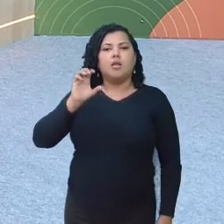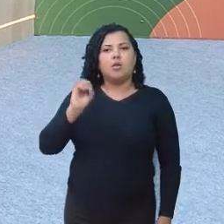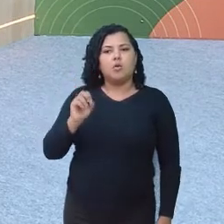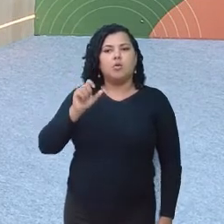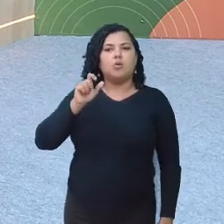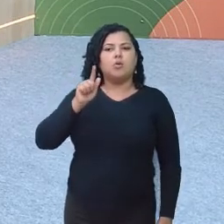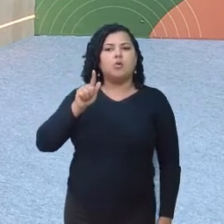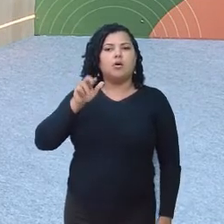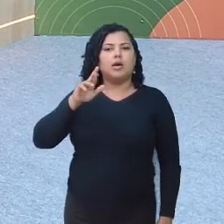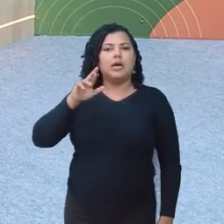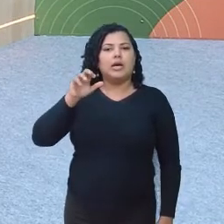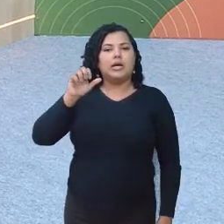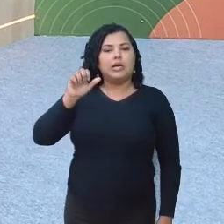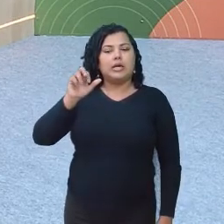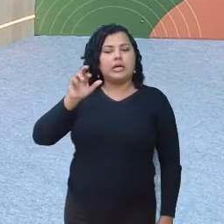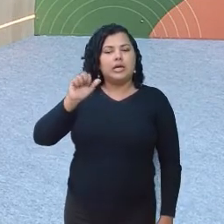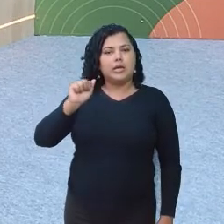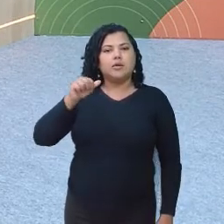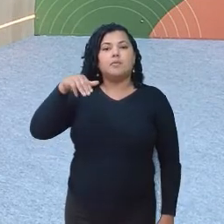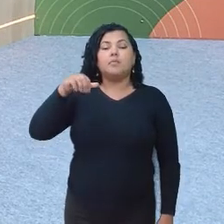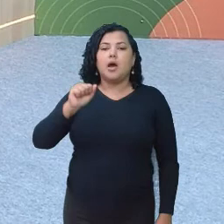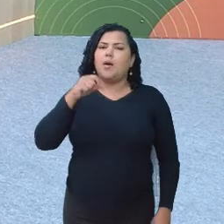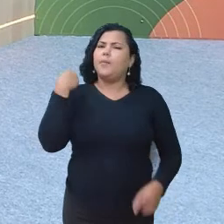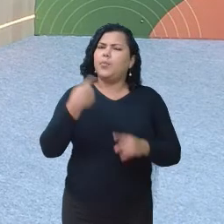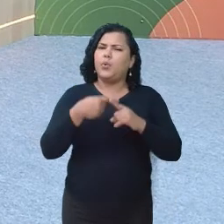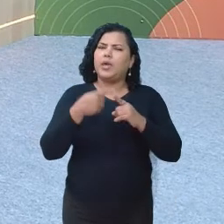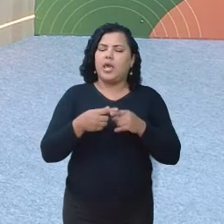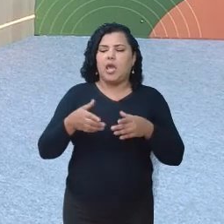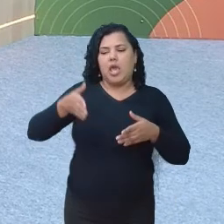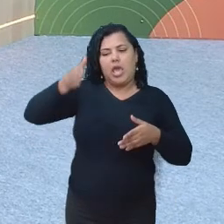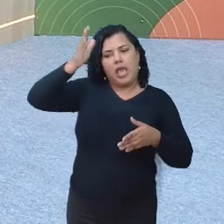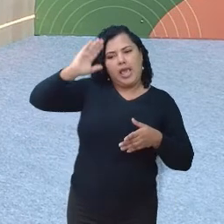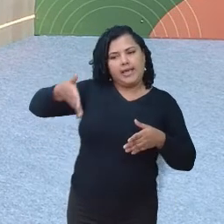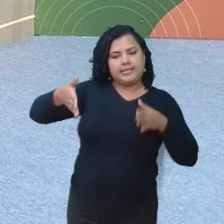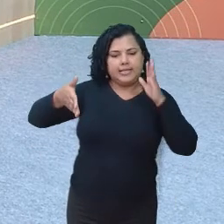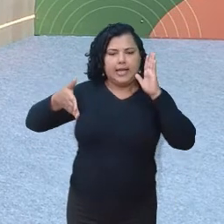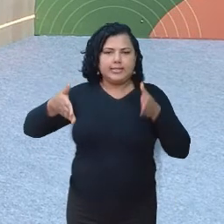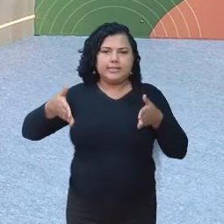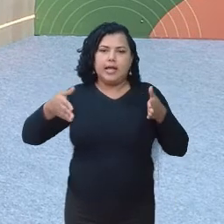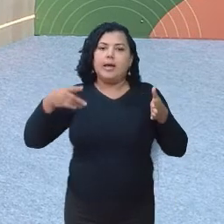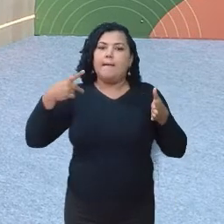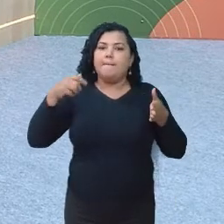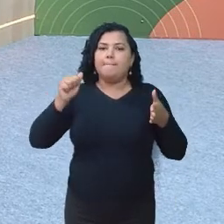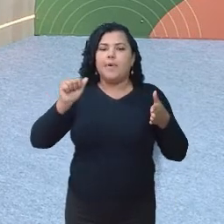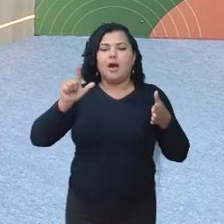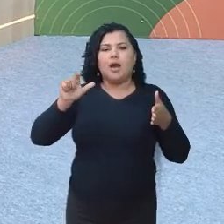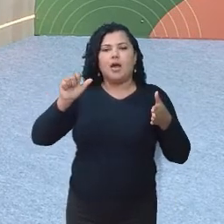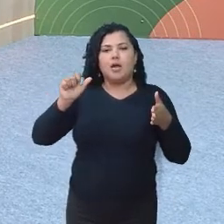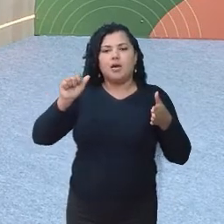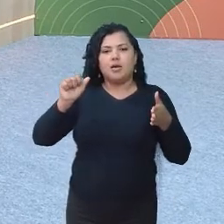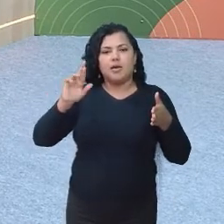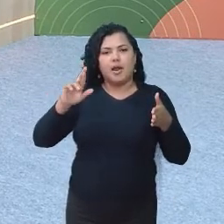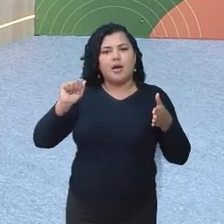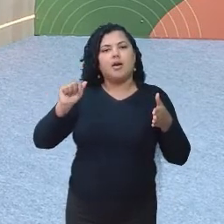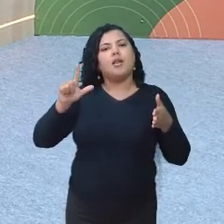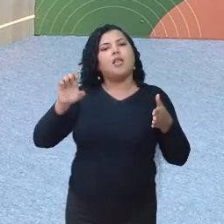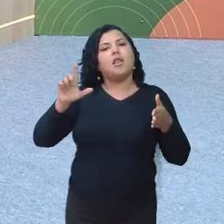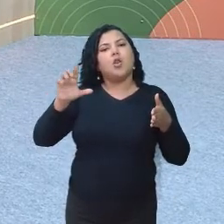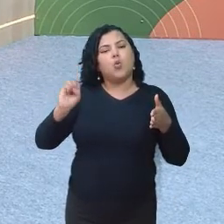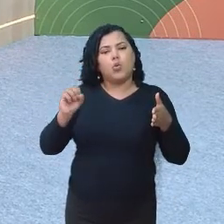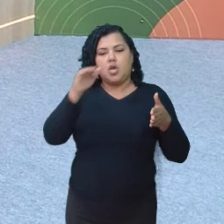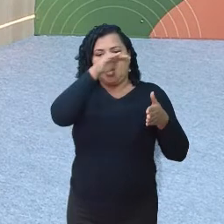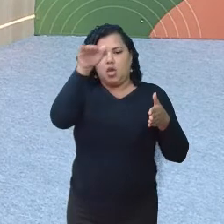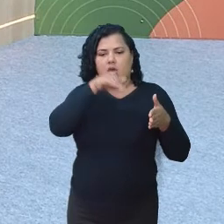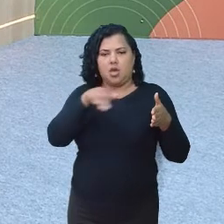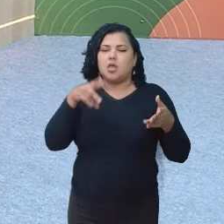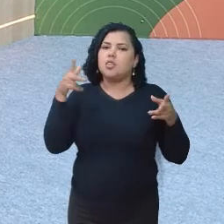porque esse lado é paralelo a esse e esse lado aqui é paralelo a esse de baixo. Então, por isso que a gente dá